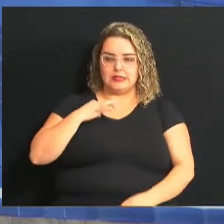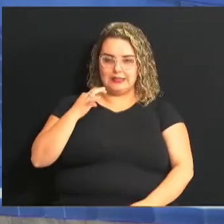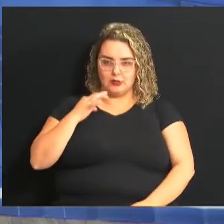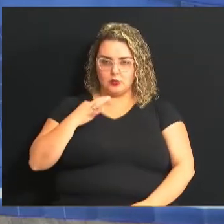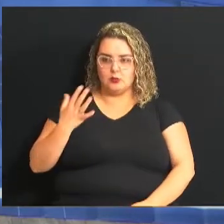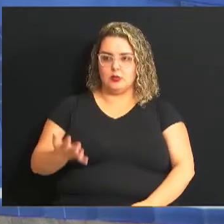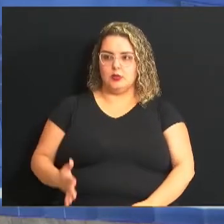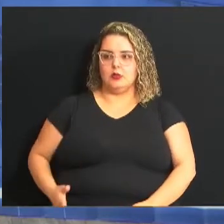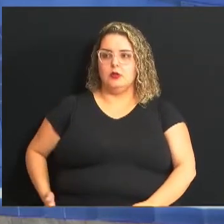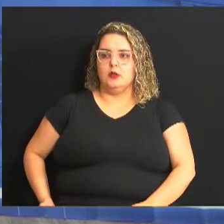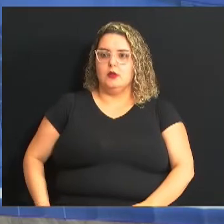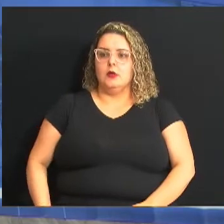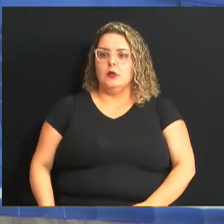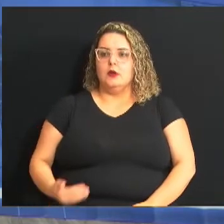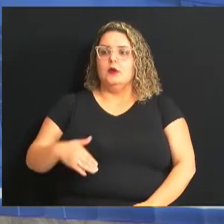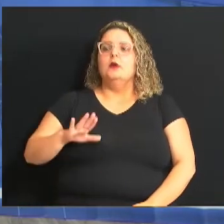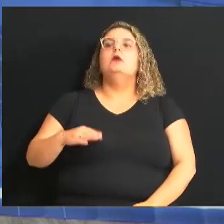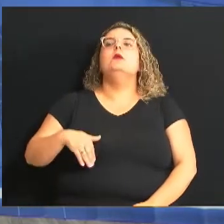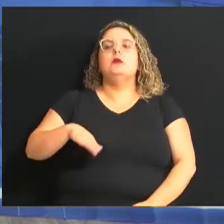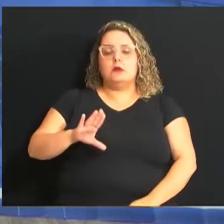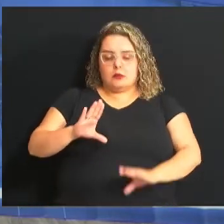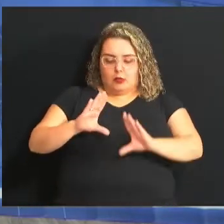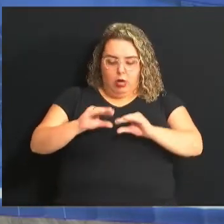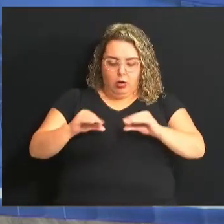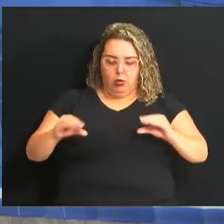ainda mais, para ficar mais confortável.